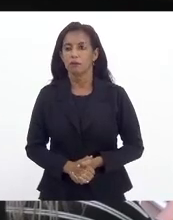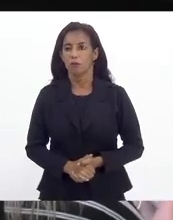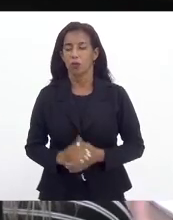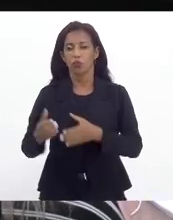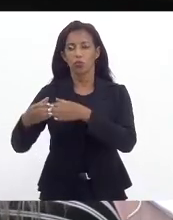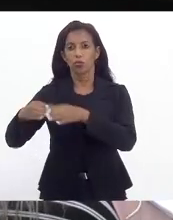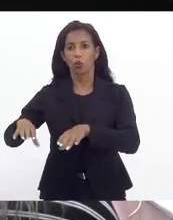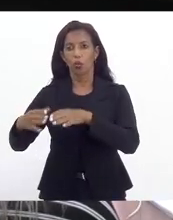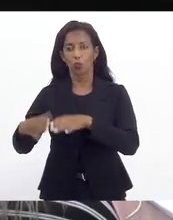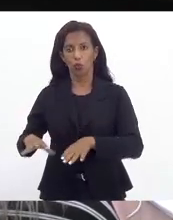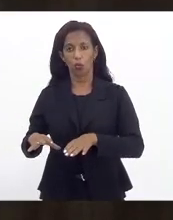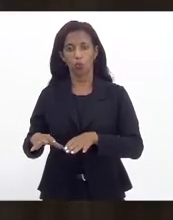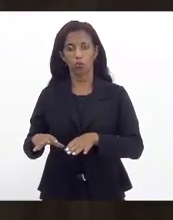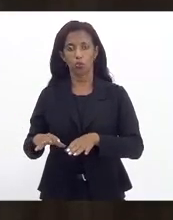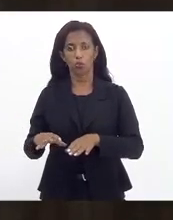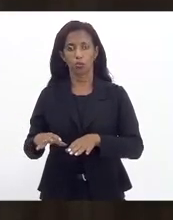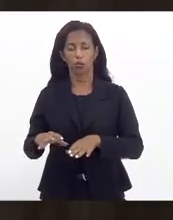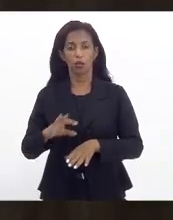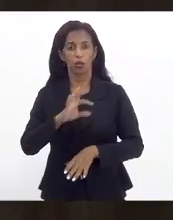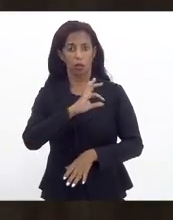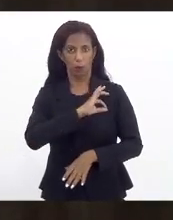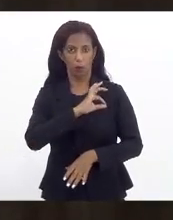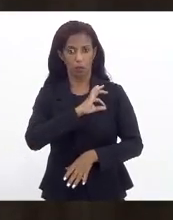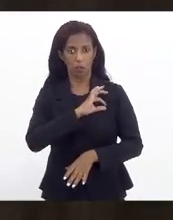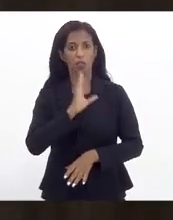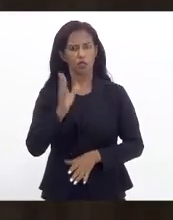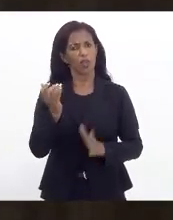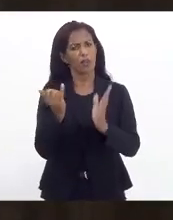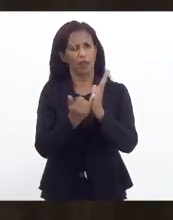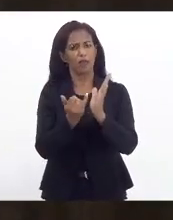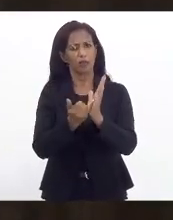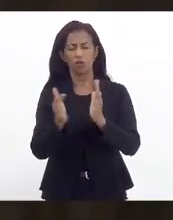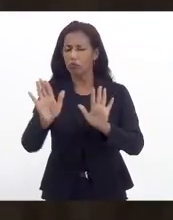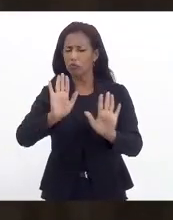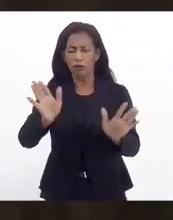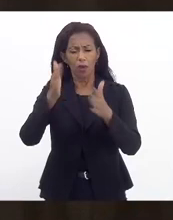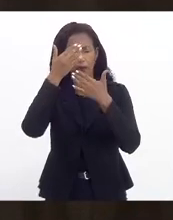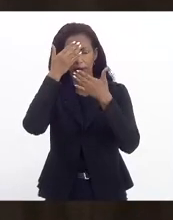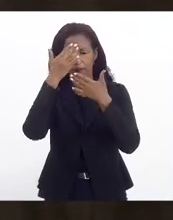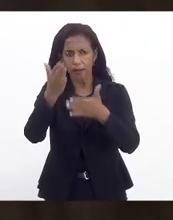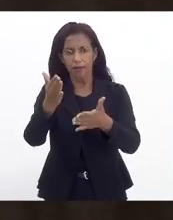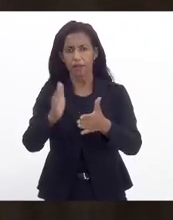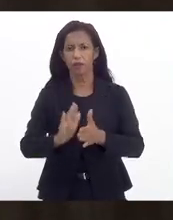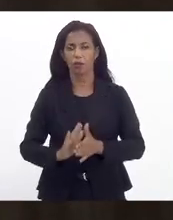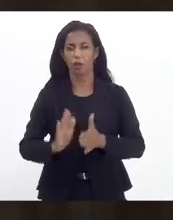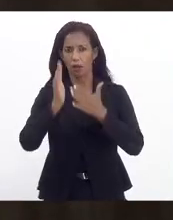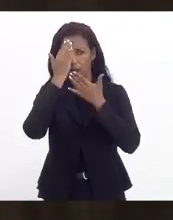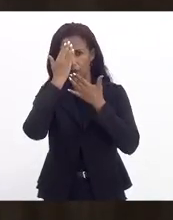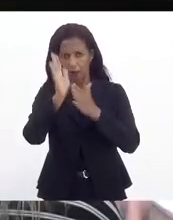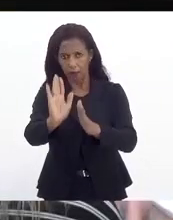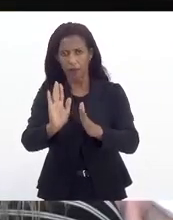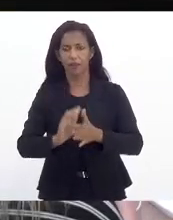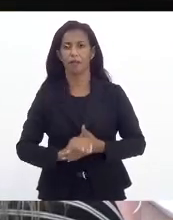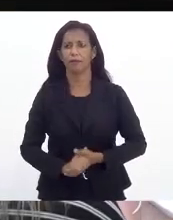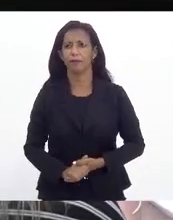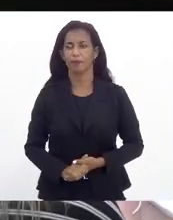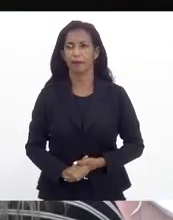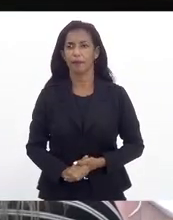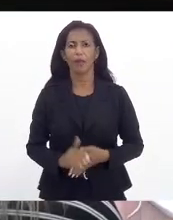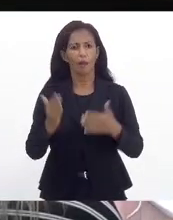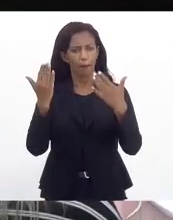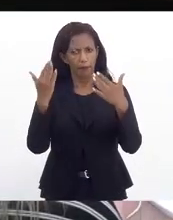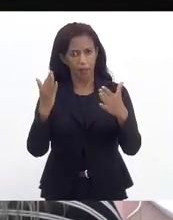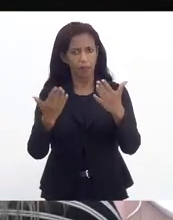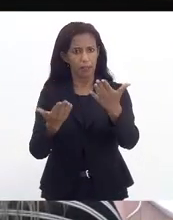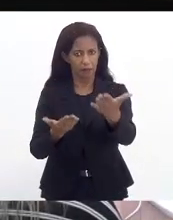polícia Já estão publicados Os editais Então eu queria agradecer Vossa Excelência Por isso Quero parabenizar Vossa Excelência Também pelo discurso